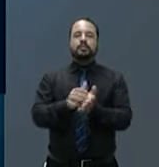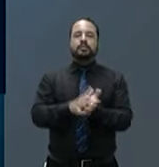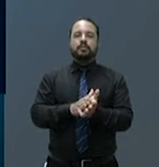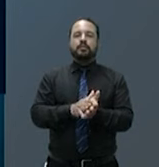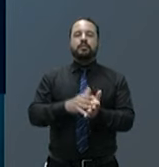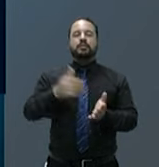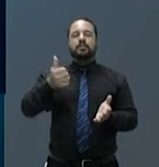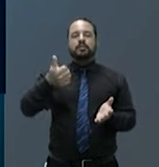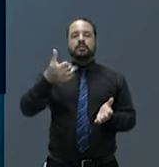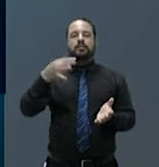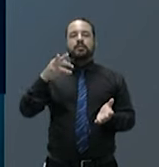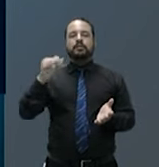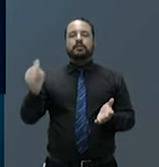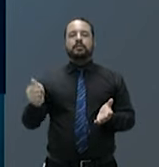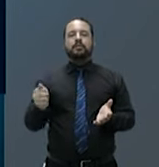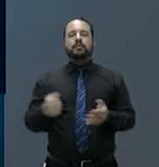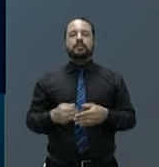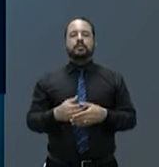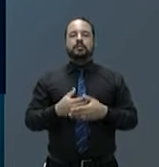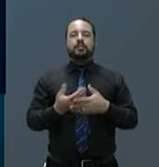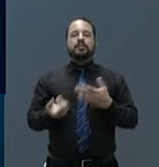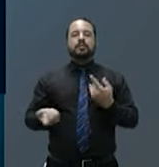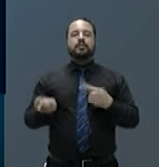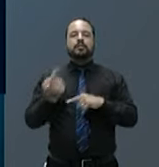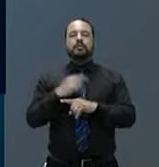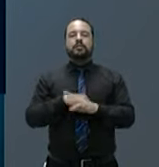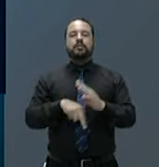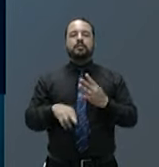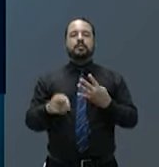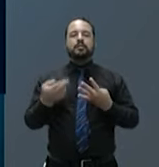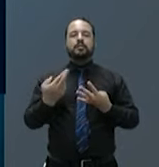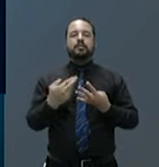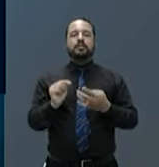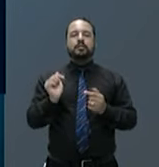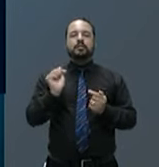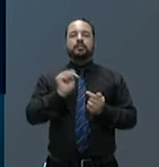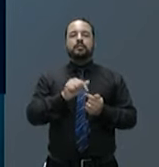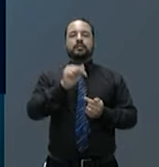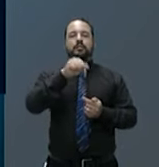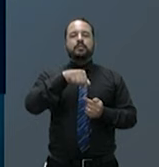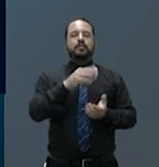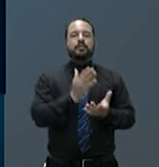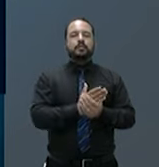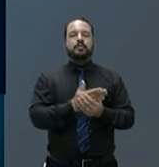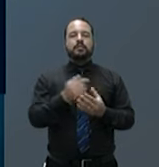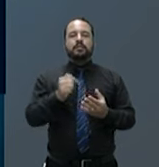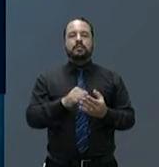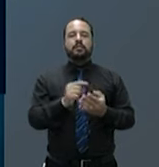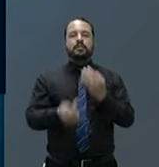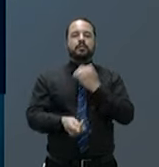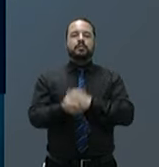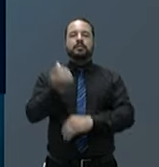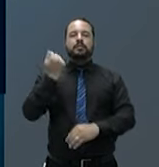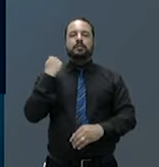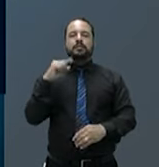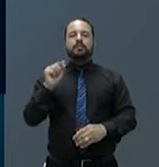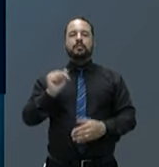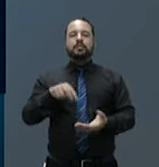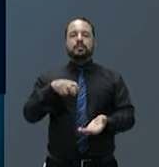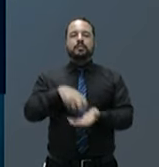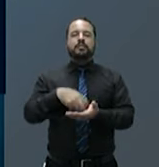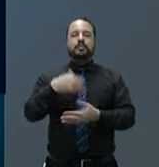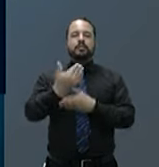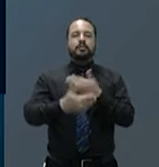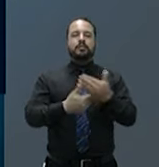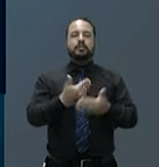que, controvertendo recurso repetitivo aplicado ao caso, haveria incidência dessa penalidade processual. O